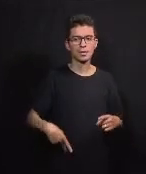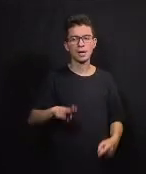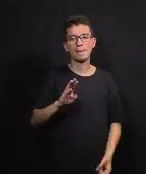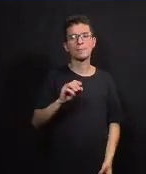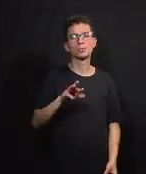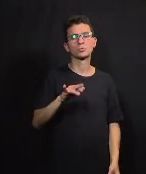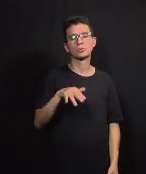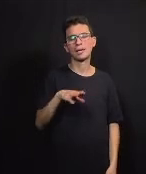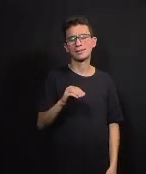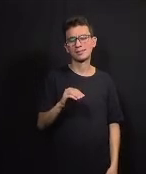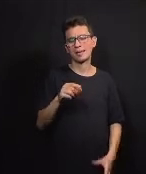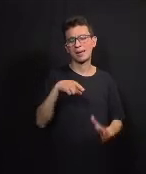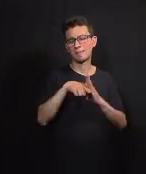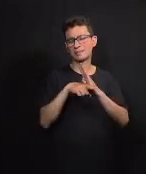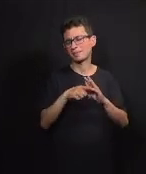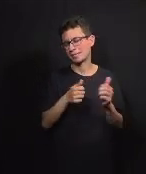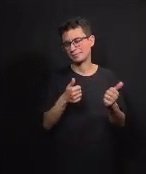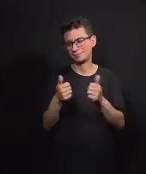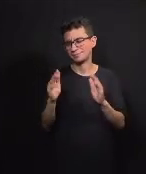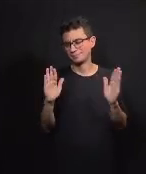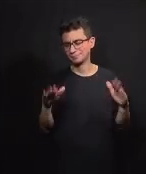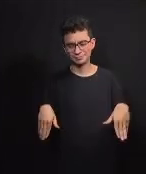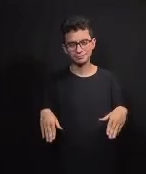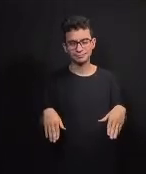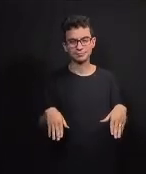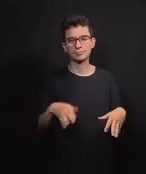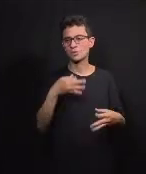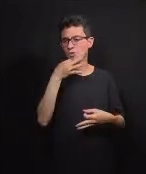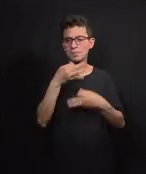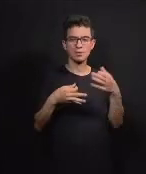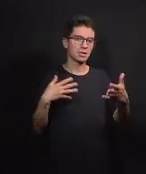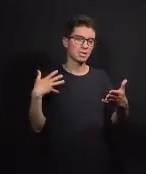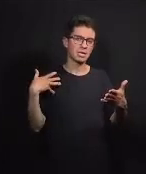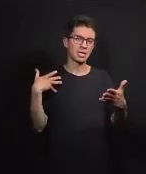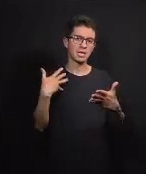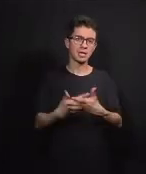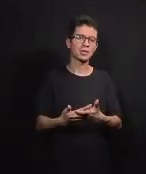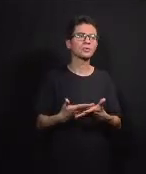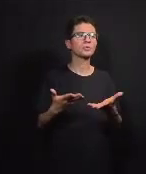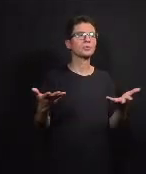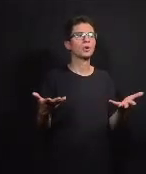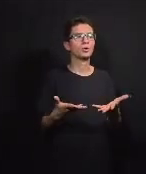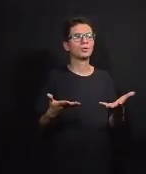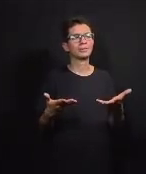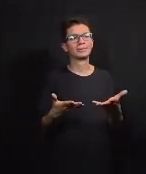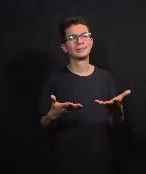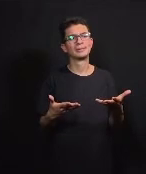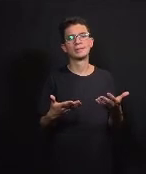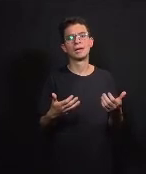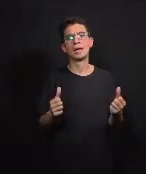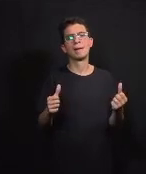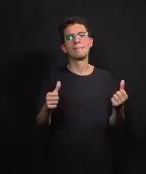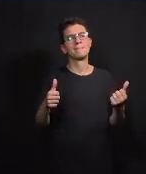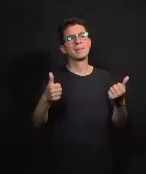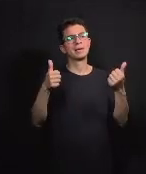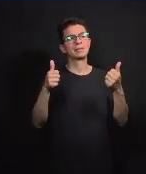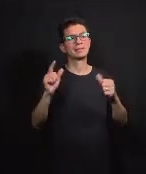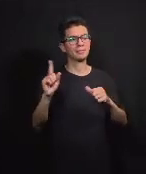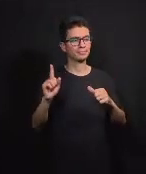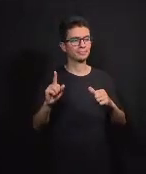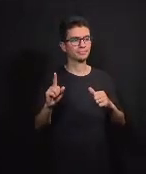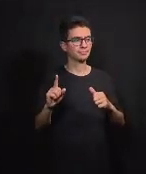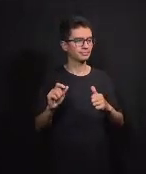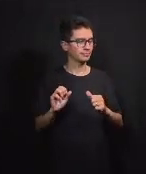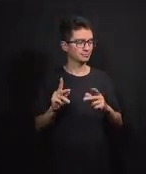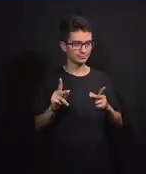pesquisas de opinião até um certo momento em que não ia muito mal, mas não ia bem.